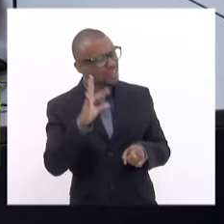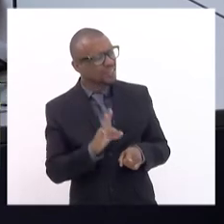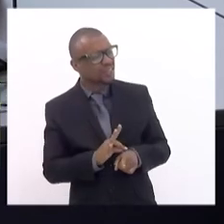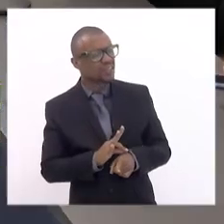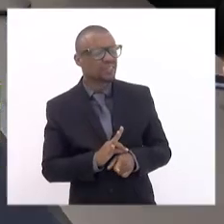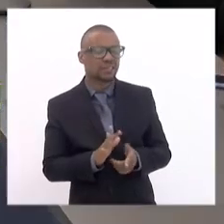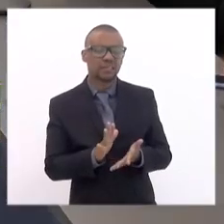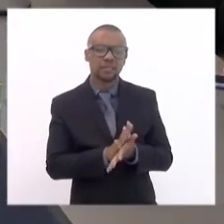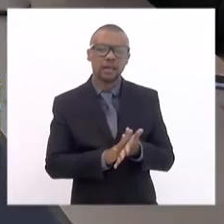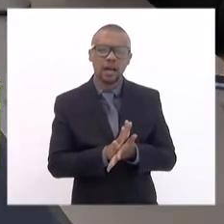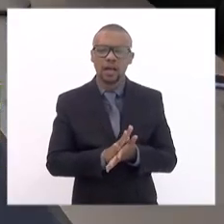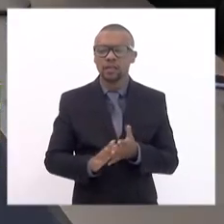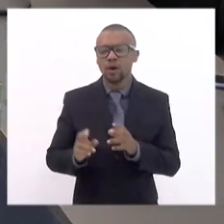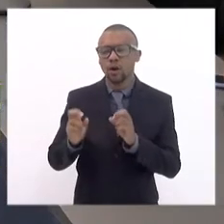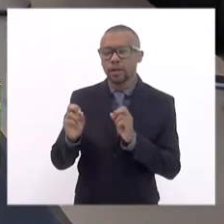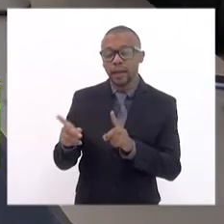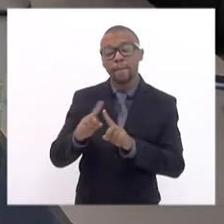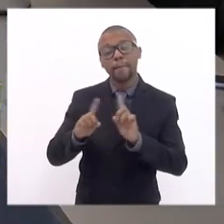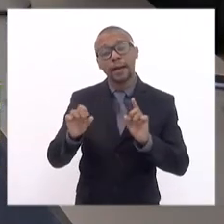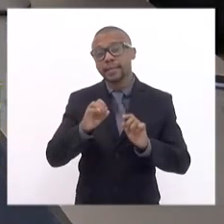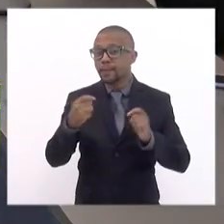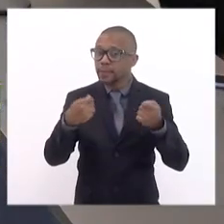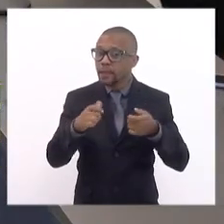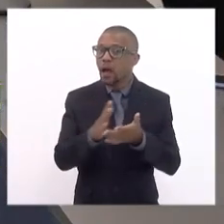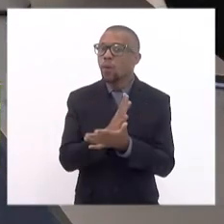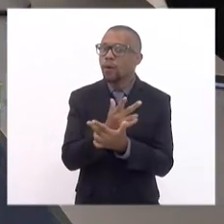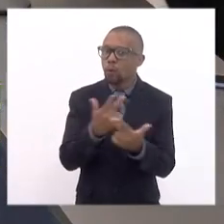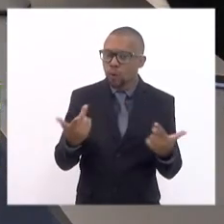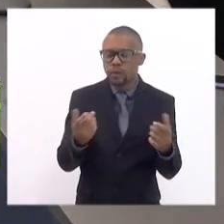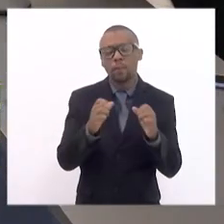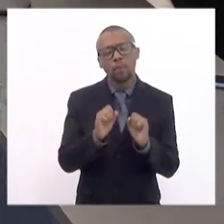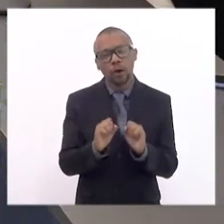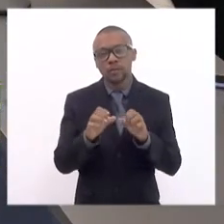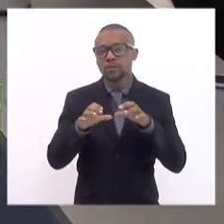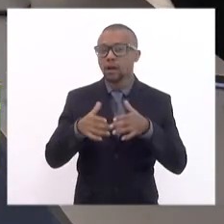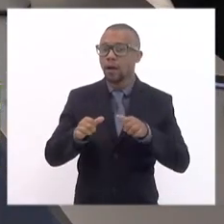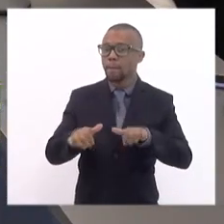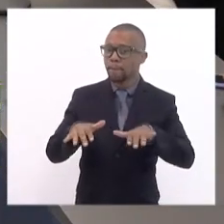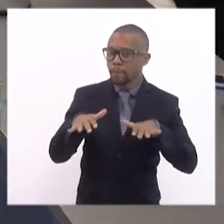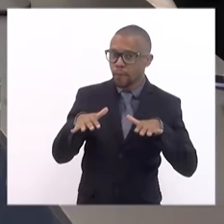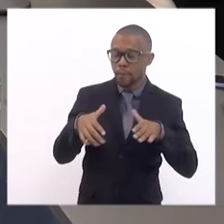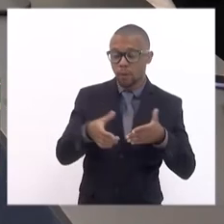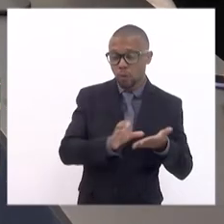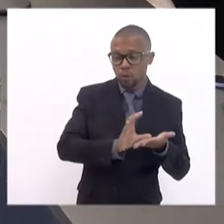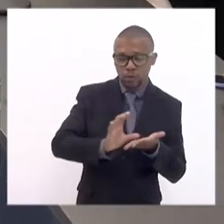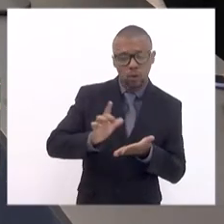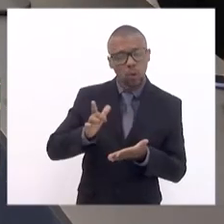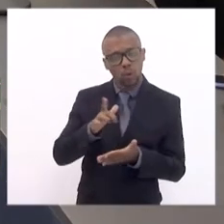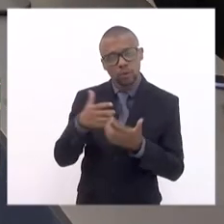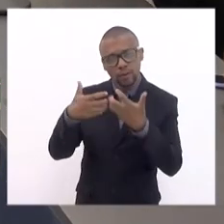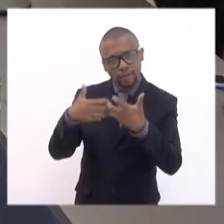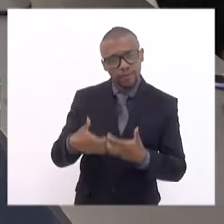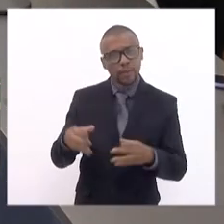seja, pelo visto, há que equacionar alguma coisa. Sim. Queria colocar a frente parlamentar à disposição. Tá, ok. Para que o Conselho funcione plenamente.